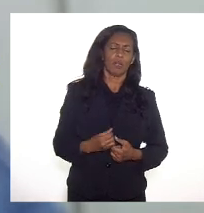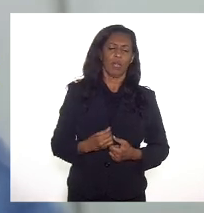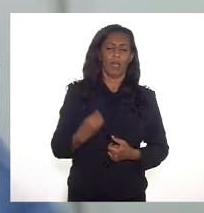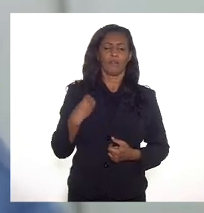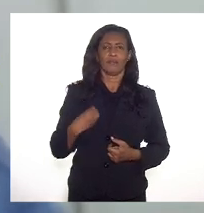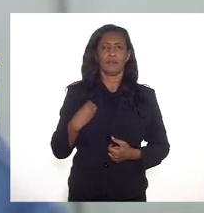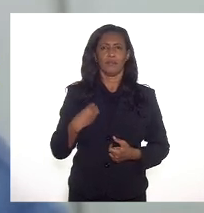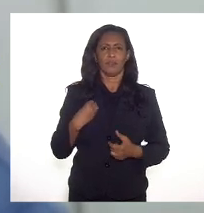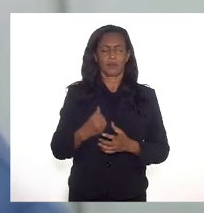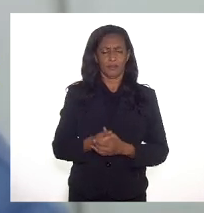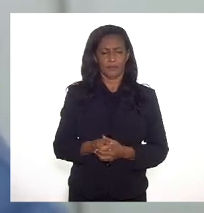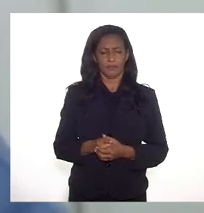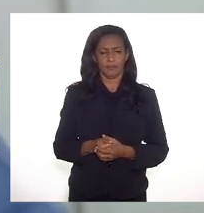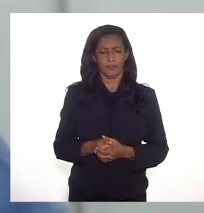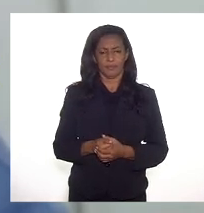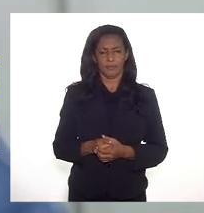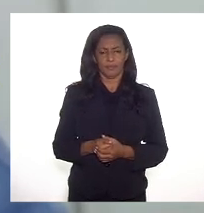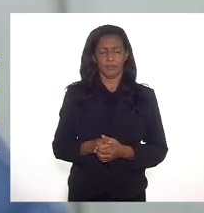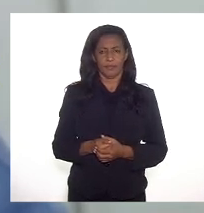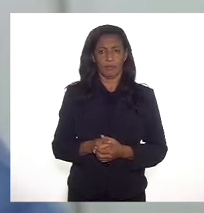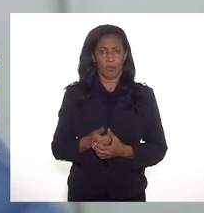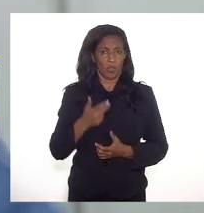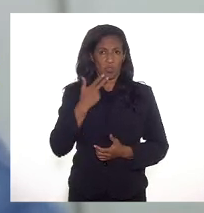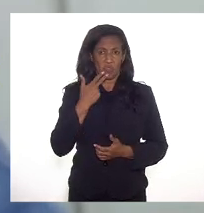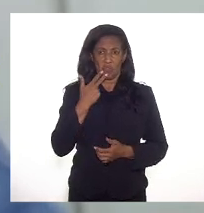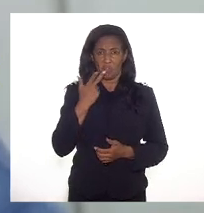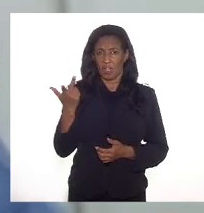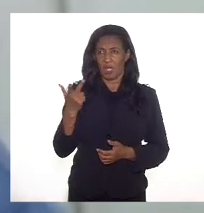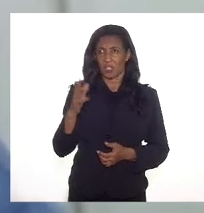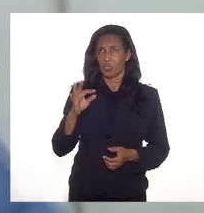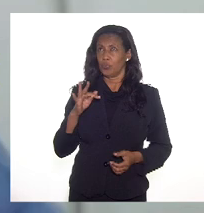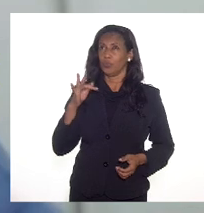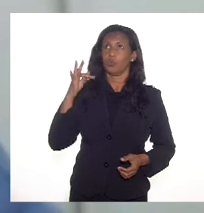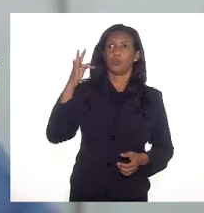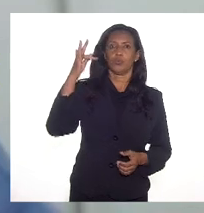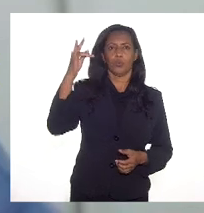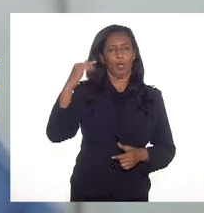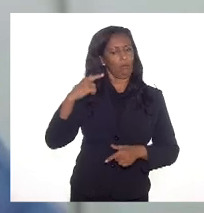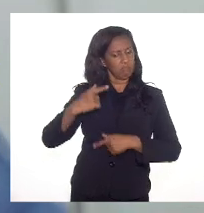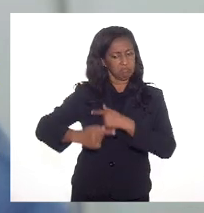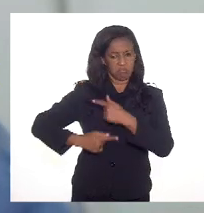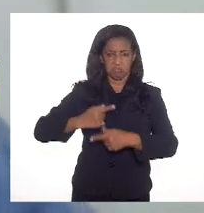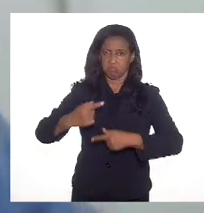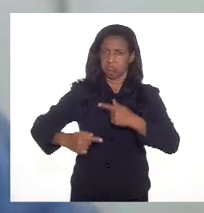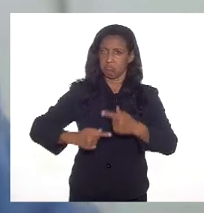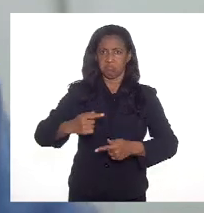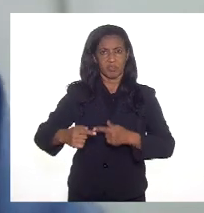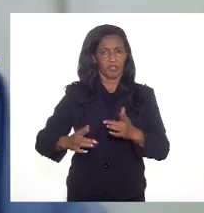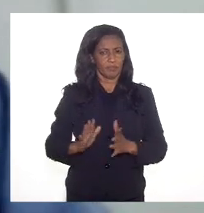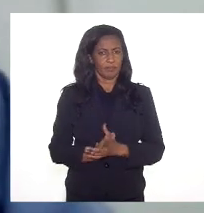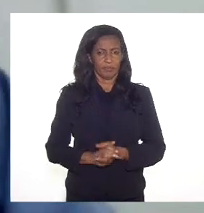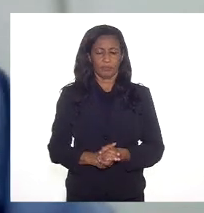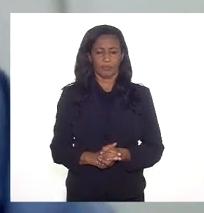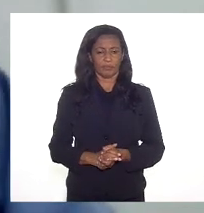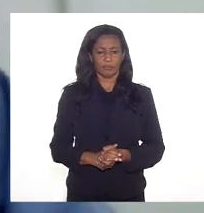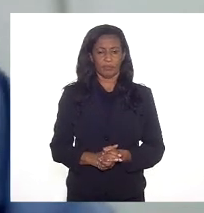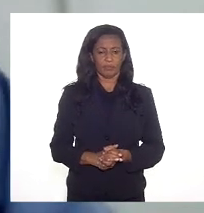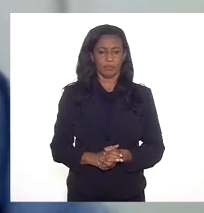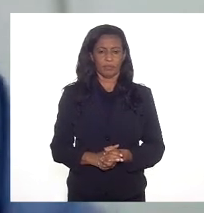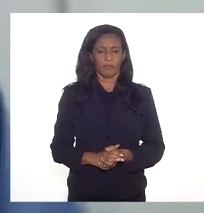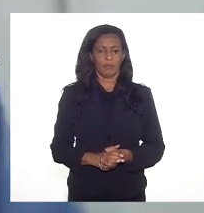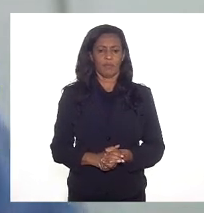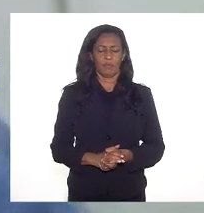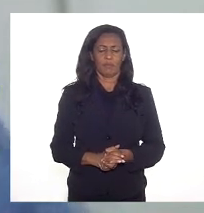vida? Não vou dizer de tantas futuras gerações, não. Das gerações